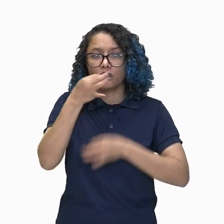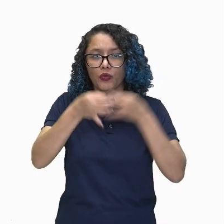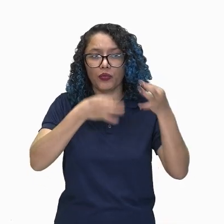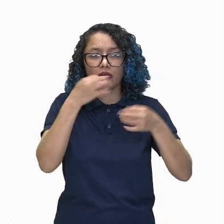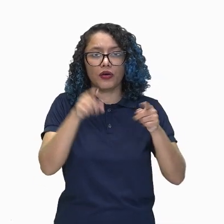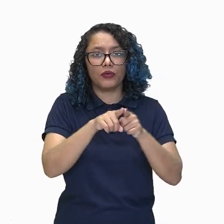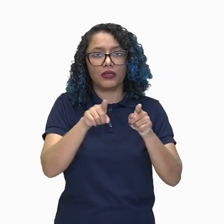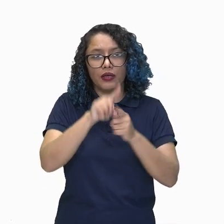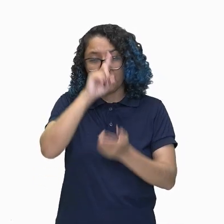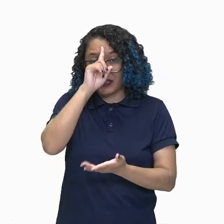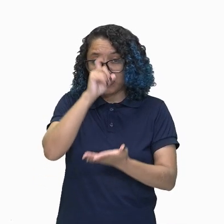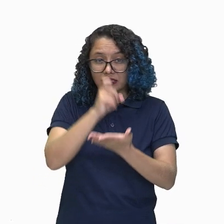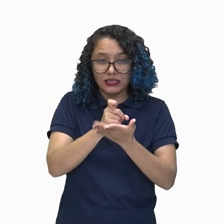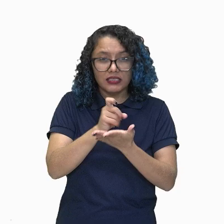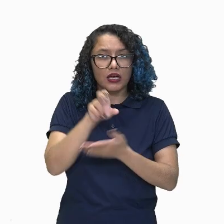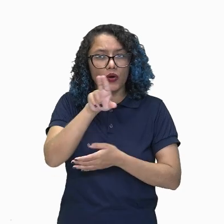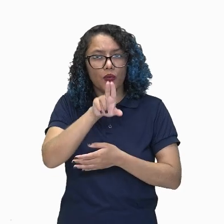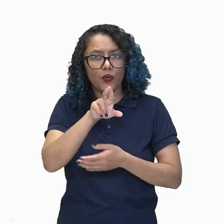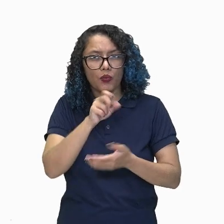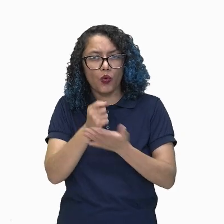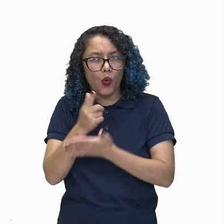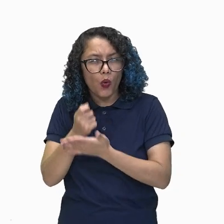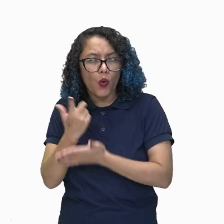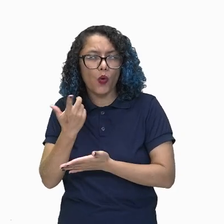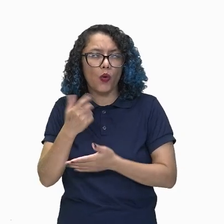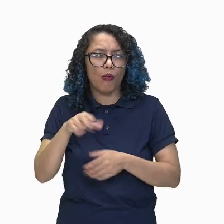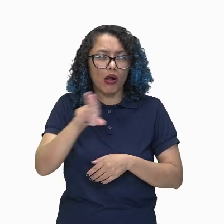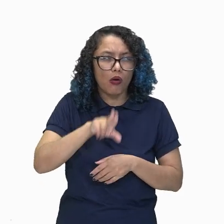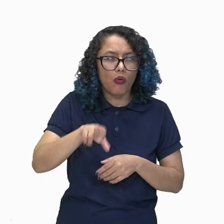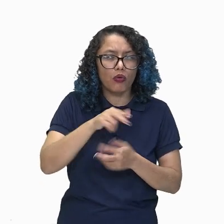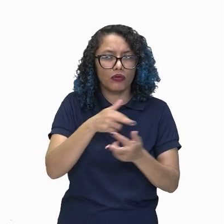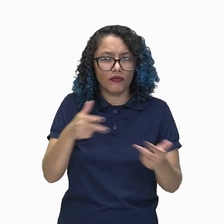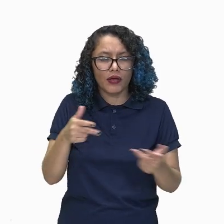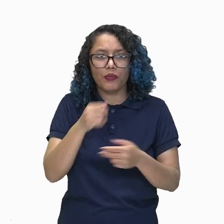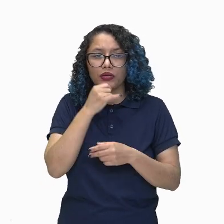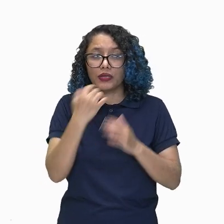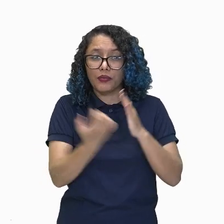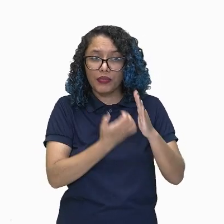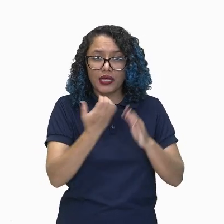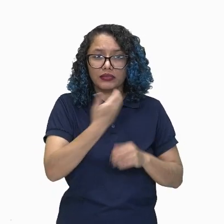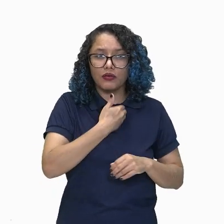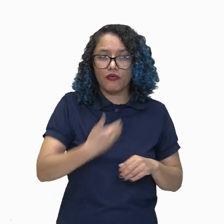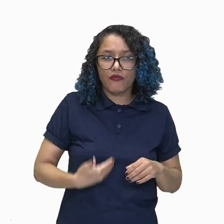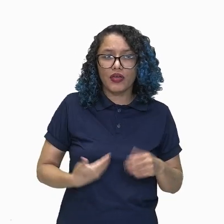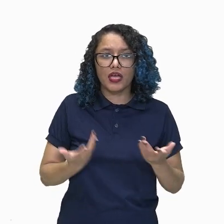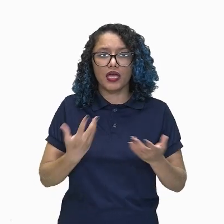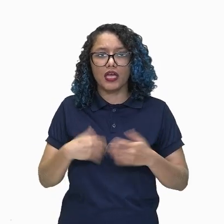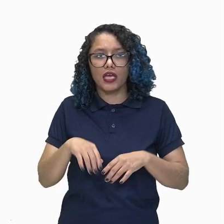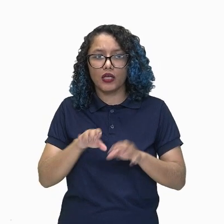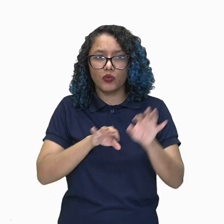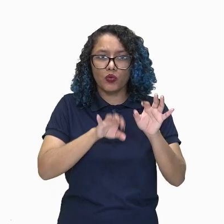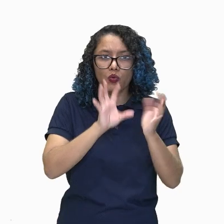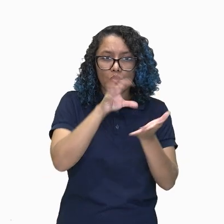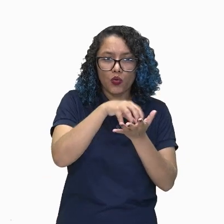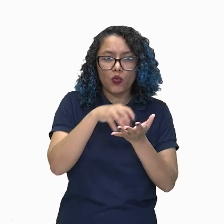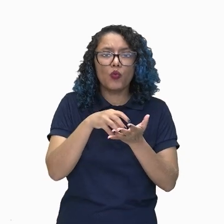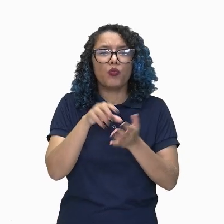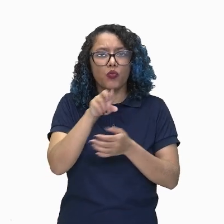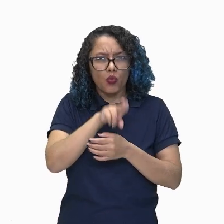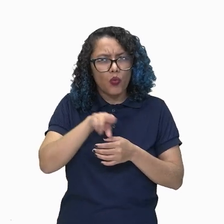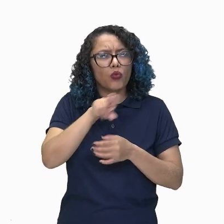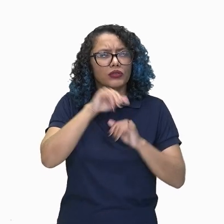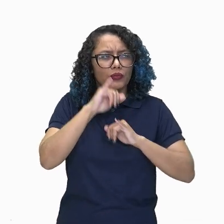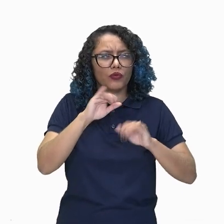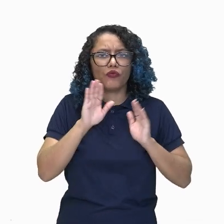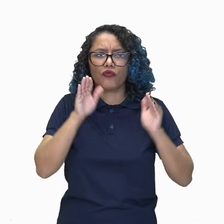de consumo, por exemplo, né? É usada por empresas, governos, organizações para divulgar